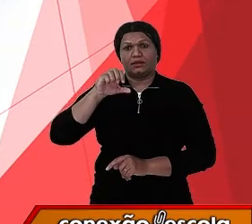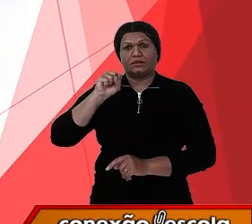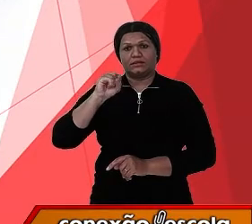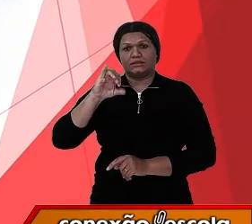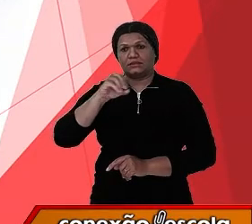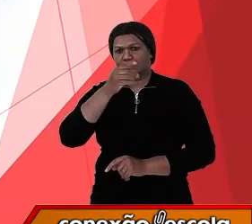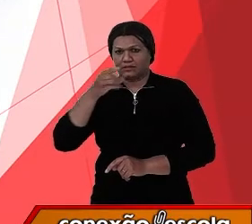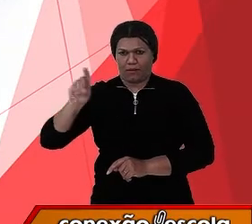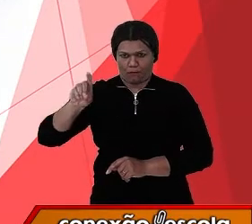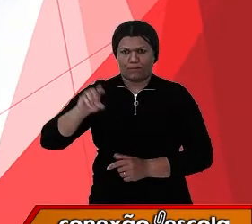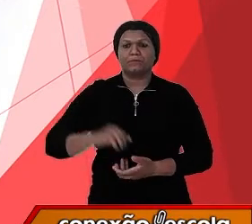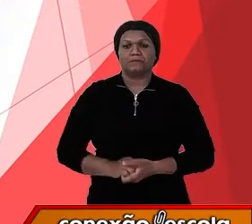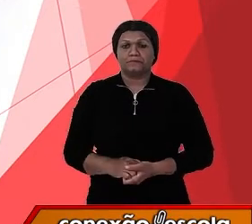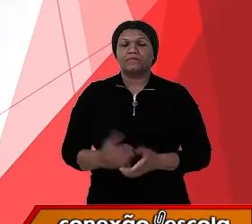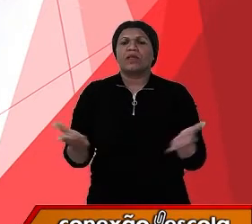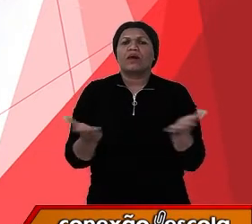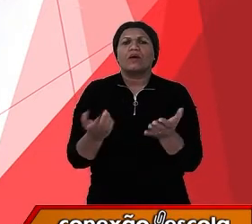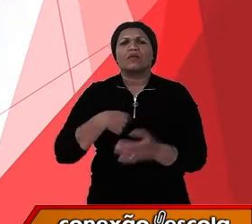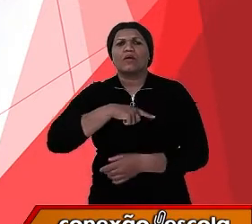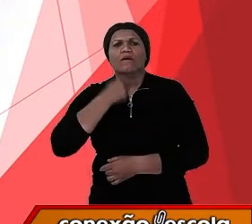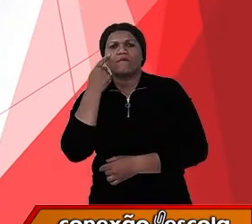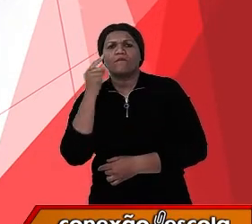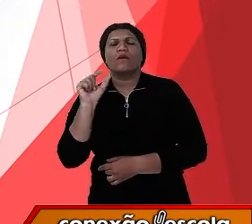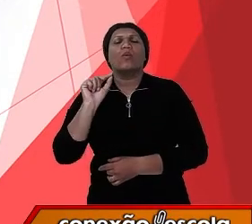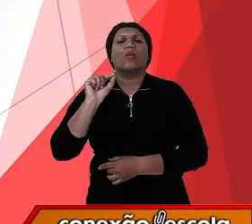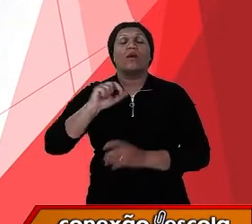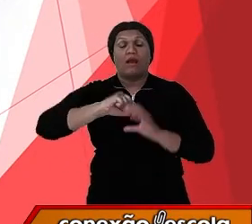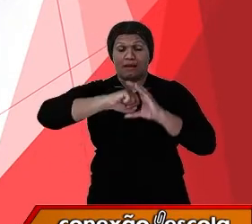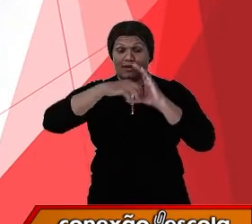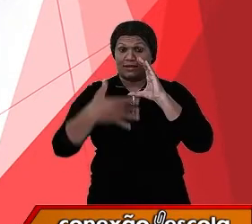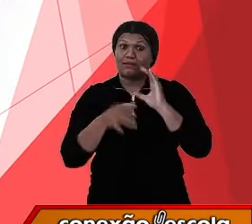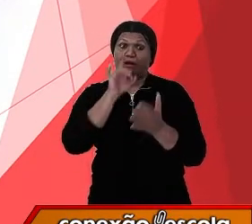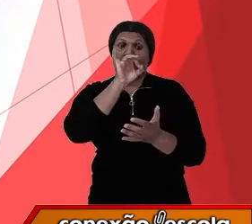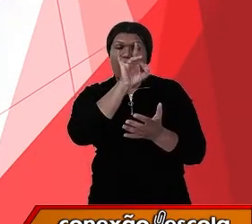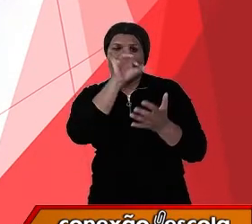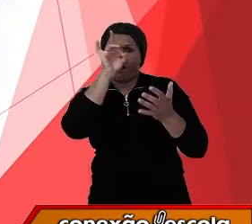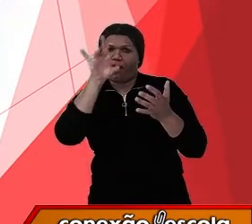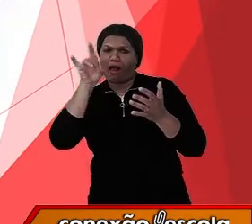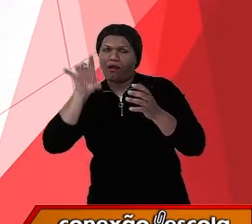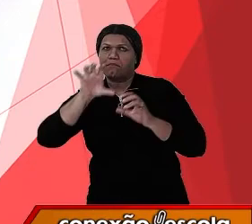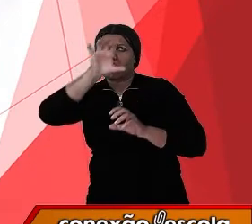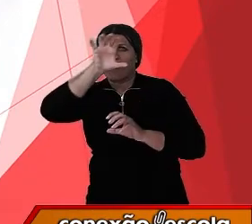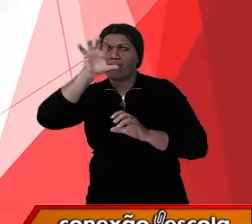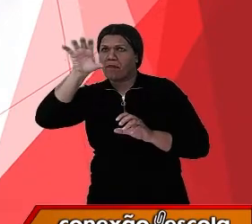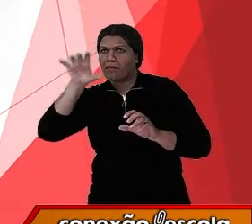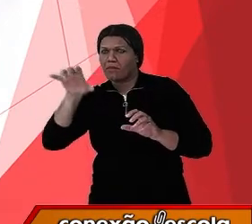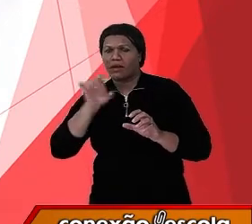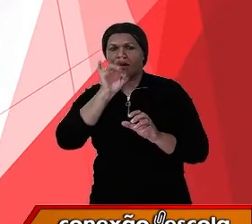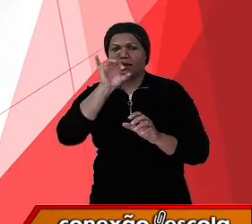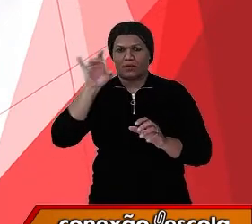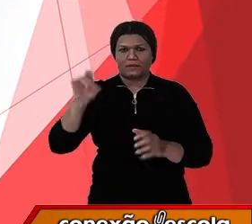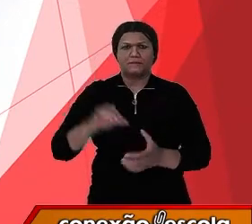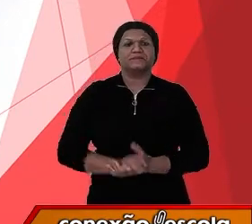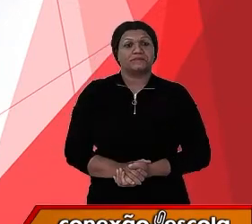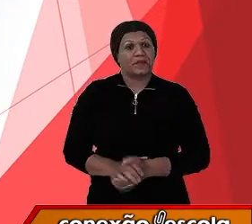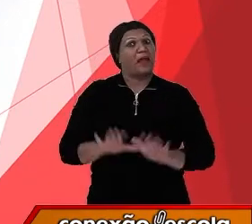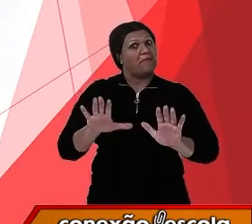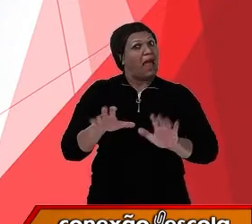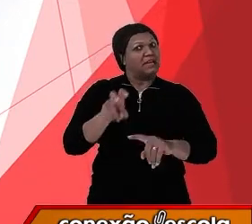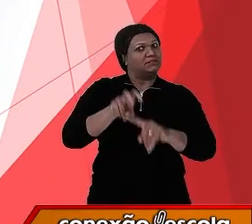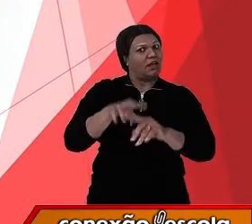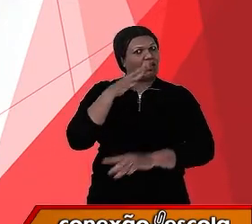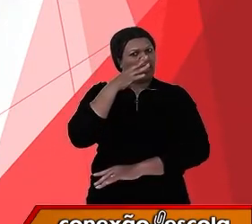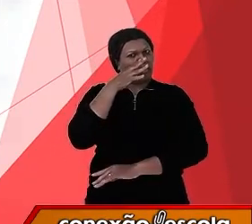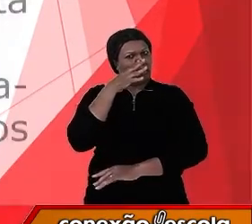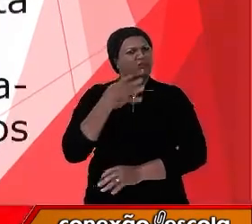ver um pouquinho das características do que definir aí cada um desses domínios morfoclimáticos quadrinhos reta que o